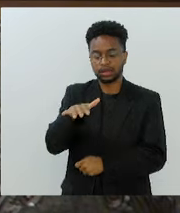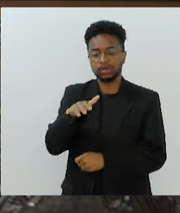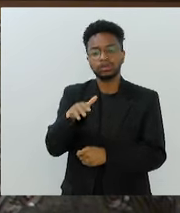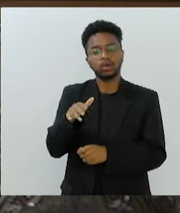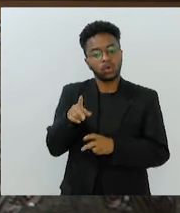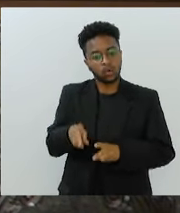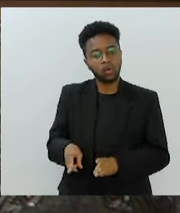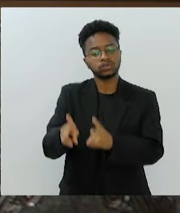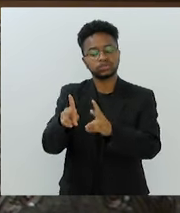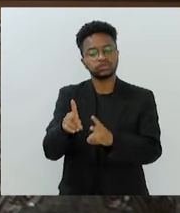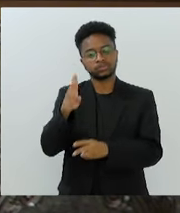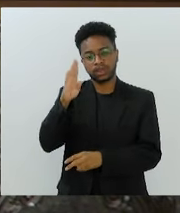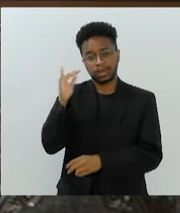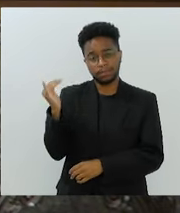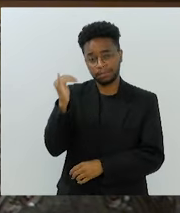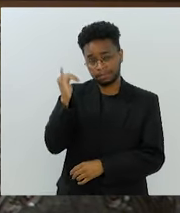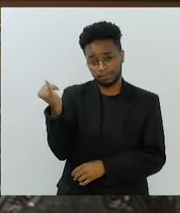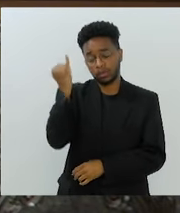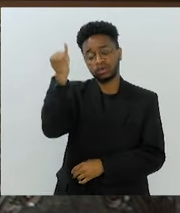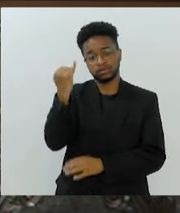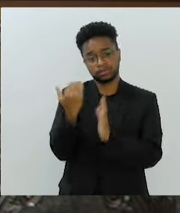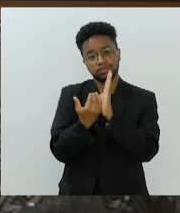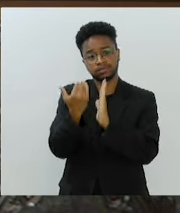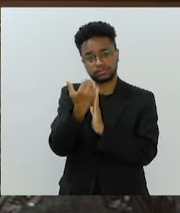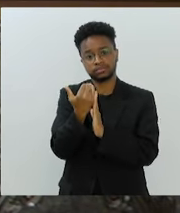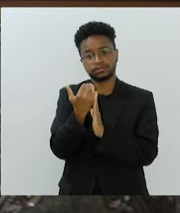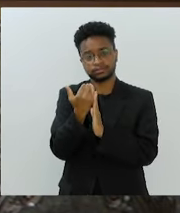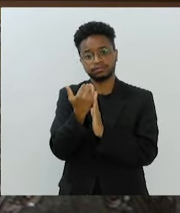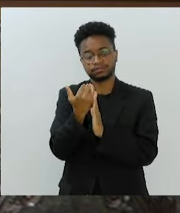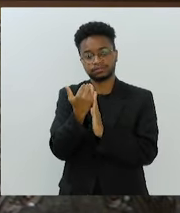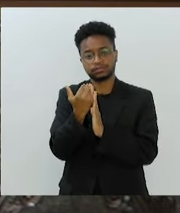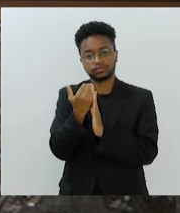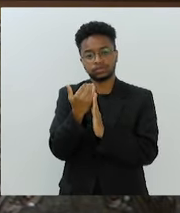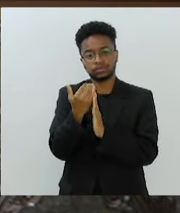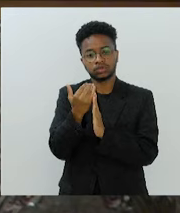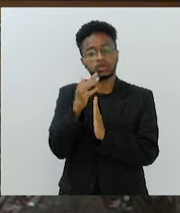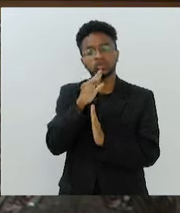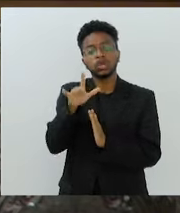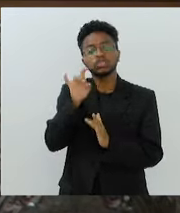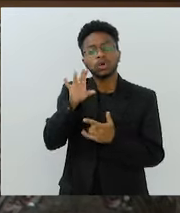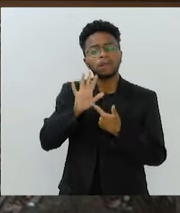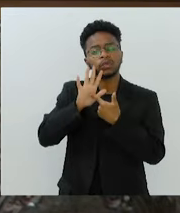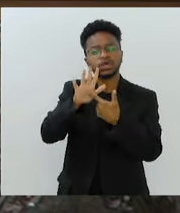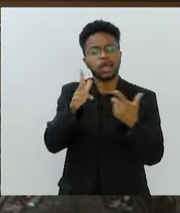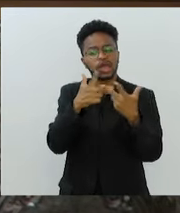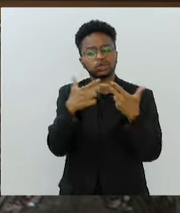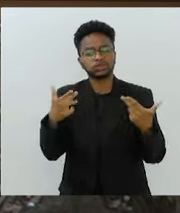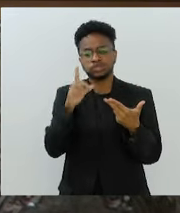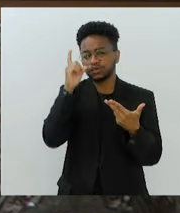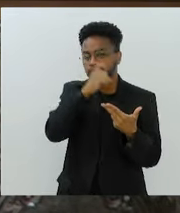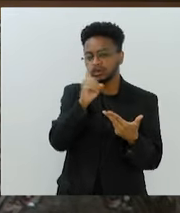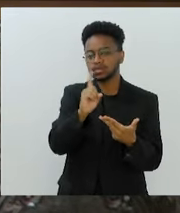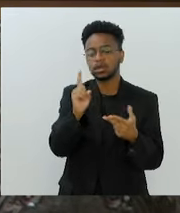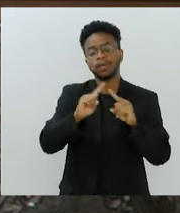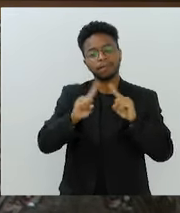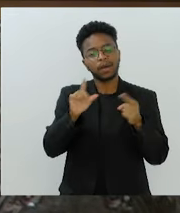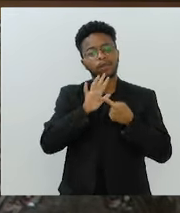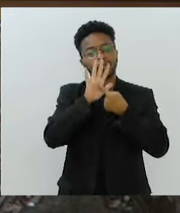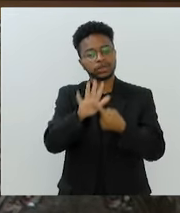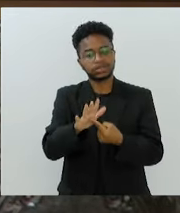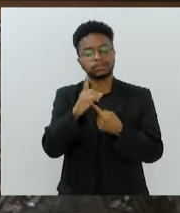sendo fundamentais para, não só para mostrar que a coisa está feia, mas mostrar que tem